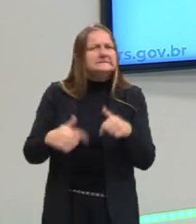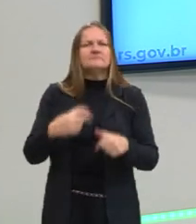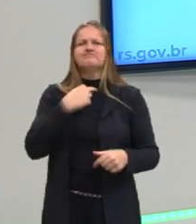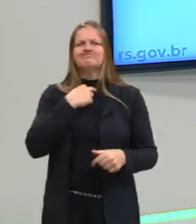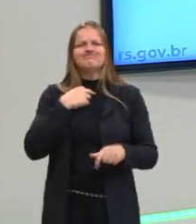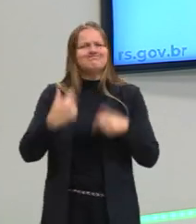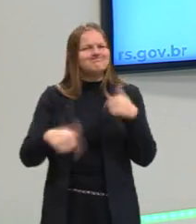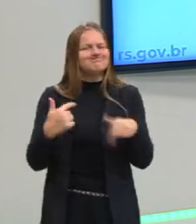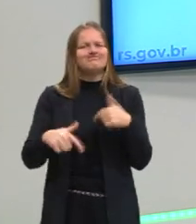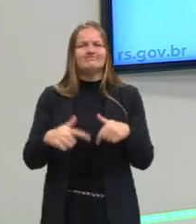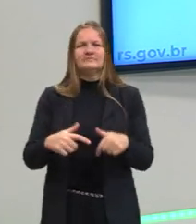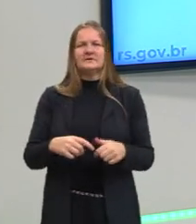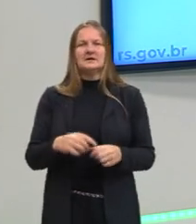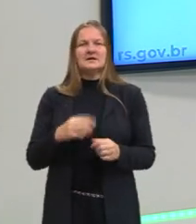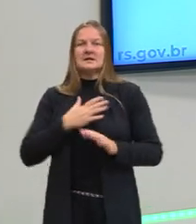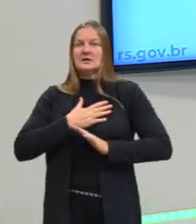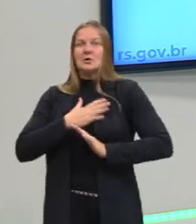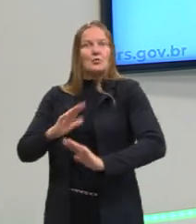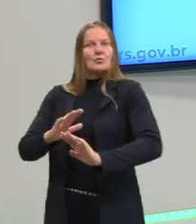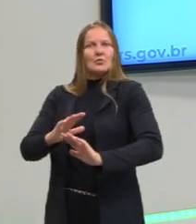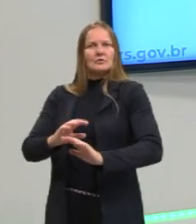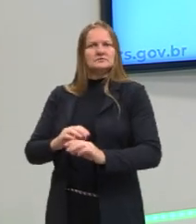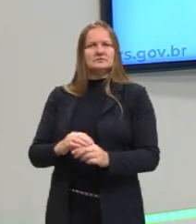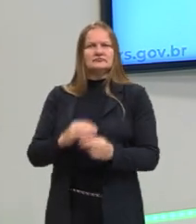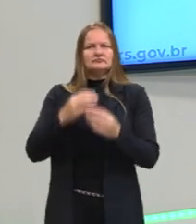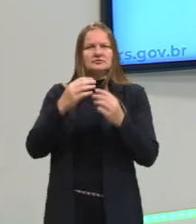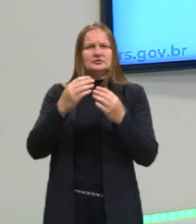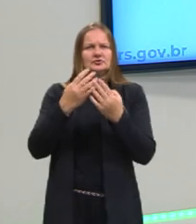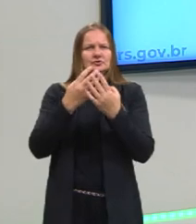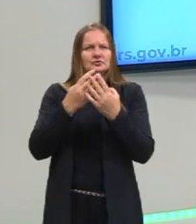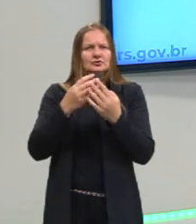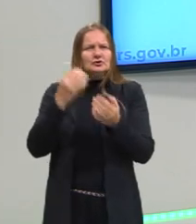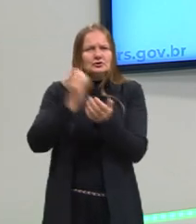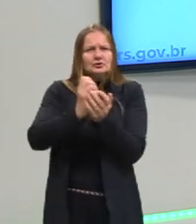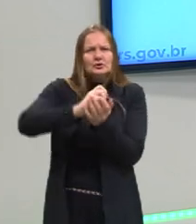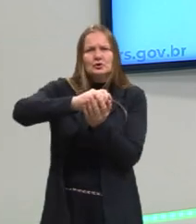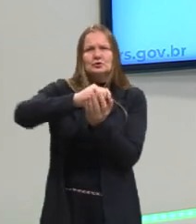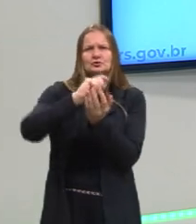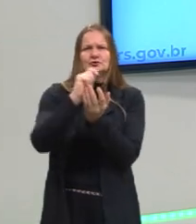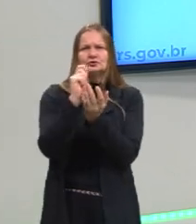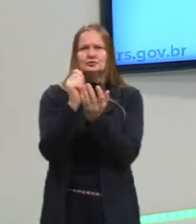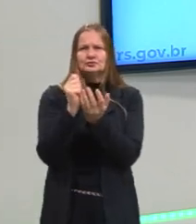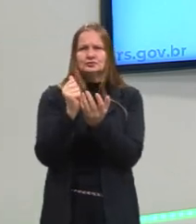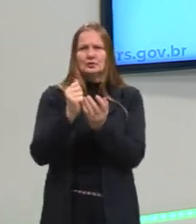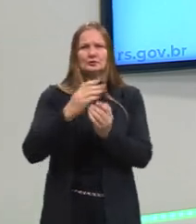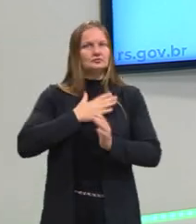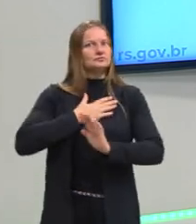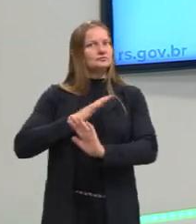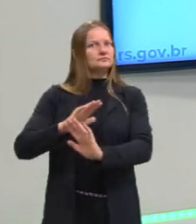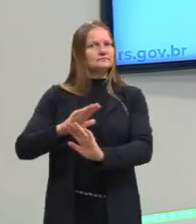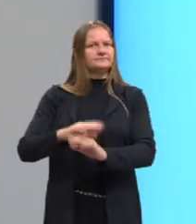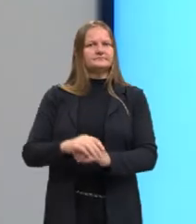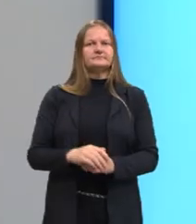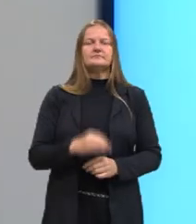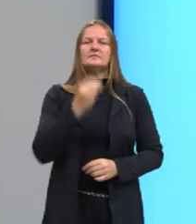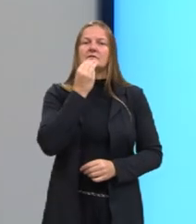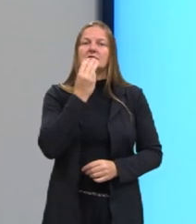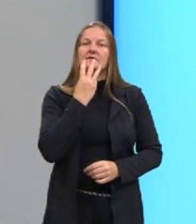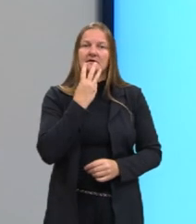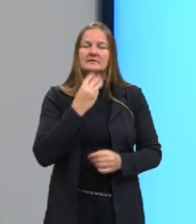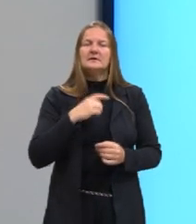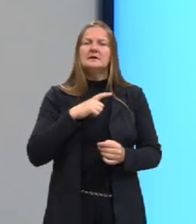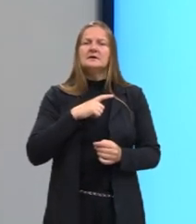ocupação e Condena jogos de azar e ósseo a Uber vai